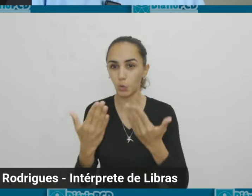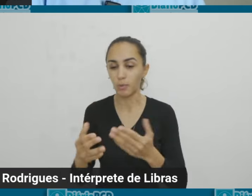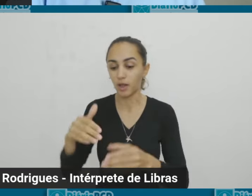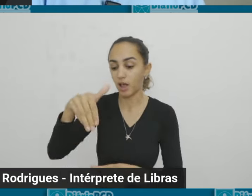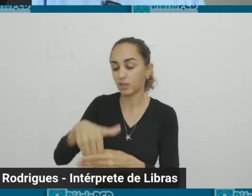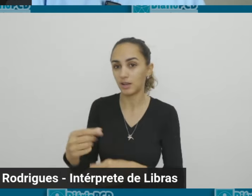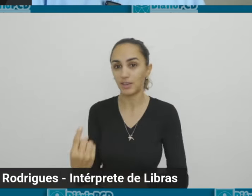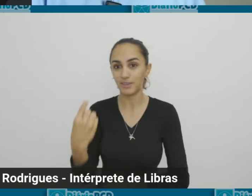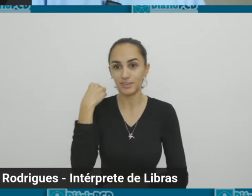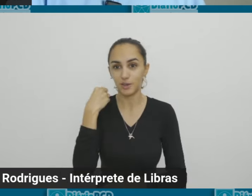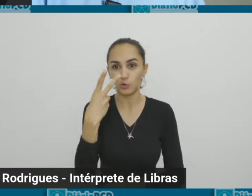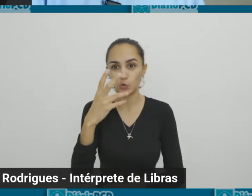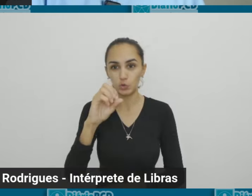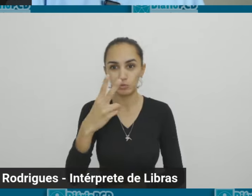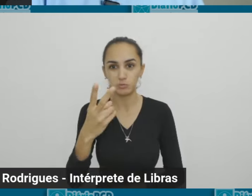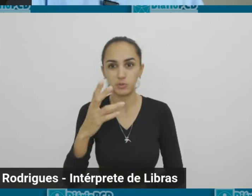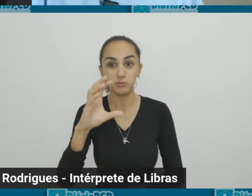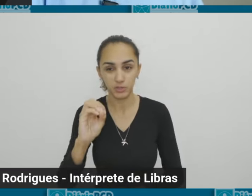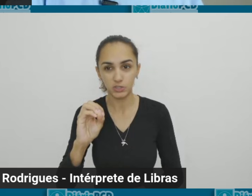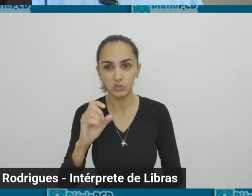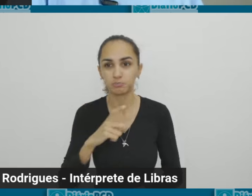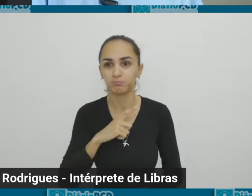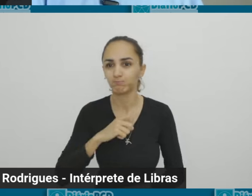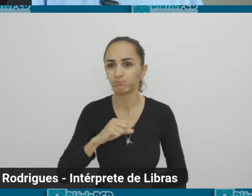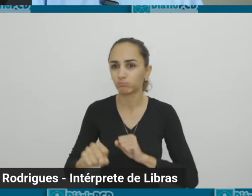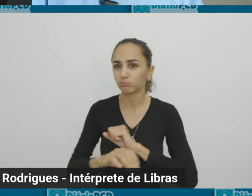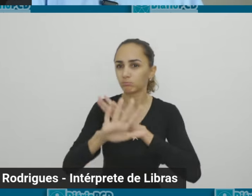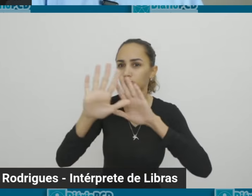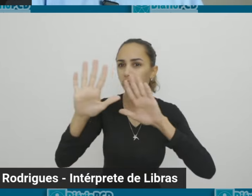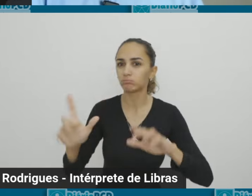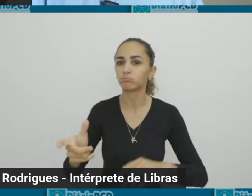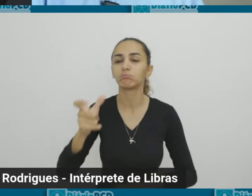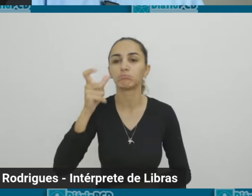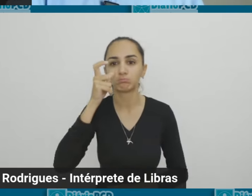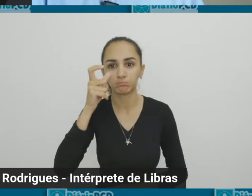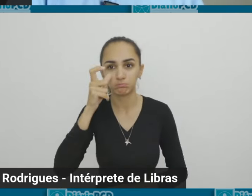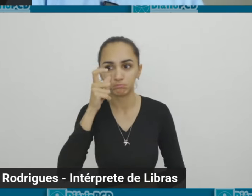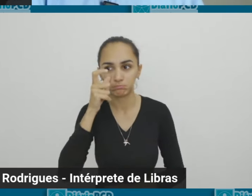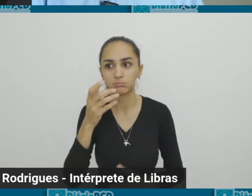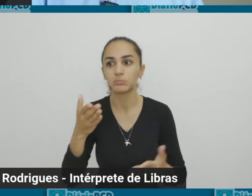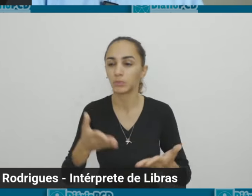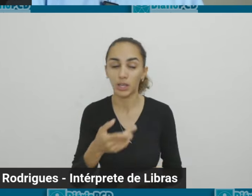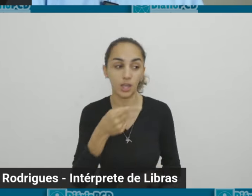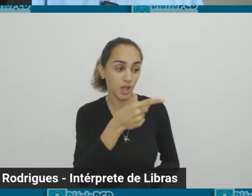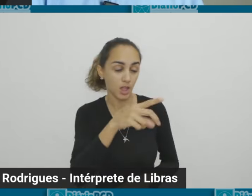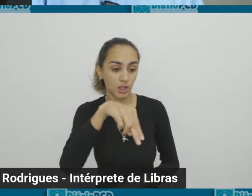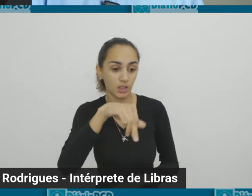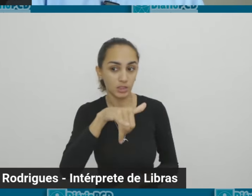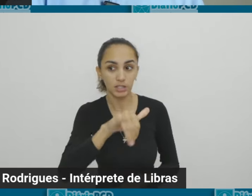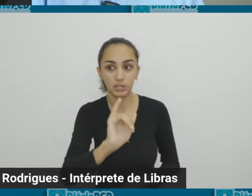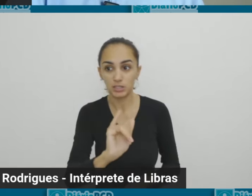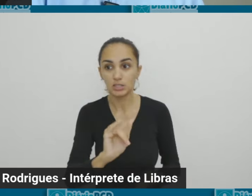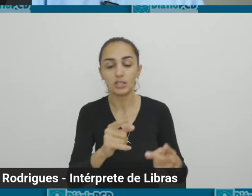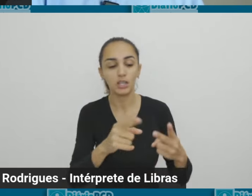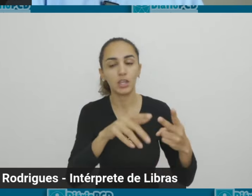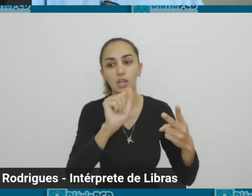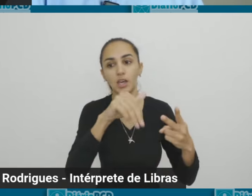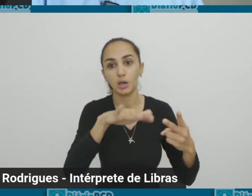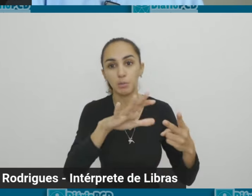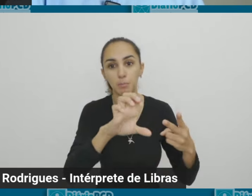E nós temos aí alguns cenários interessantes, como é esse encabeçado pela doutora Nancy e pelo Amon, e uma